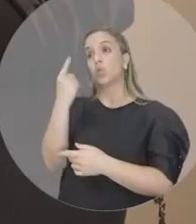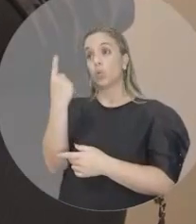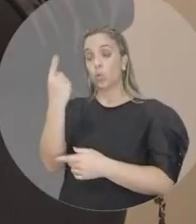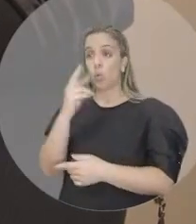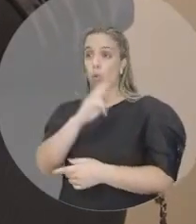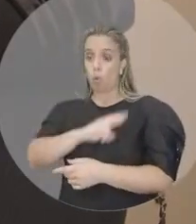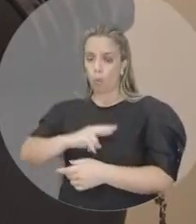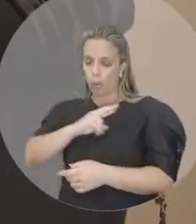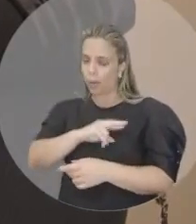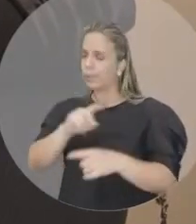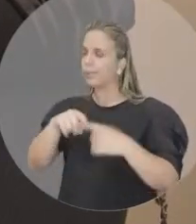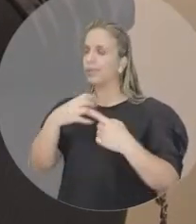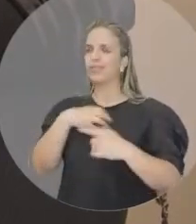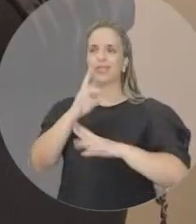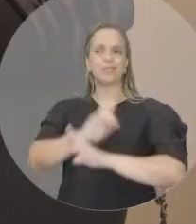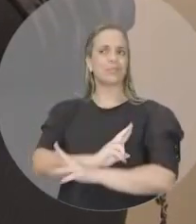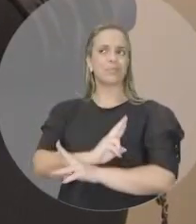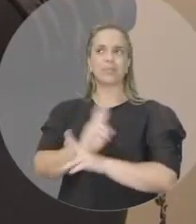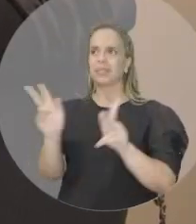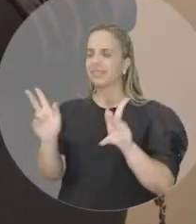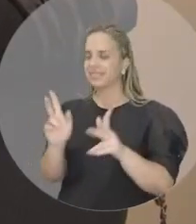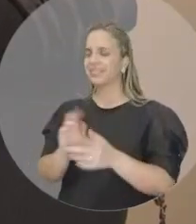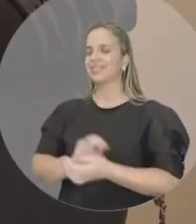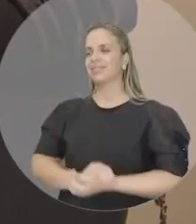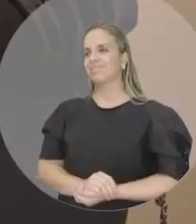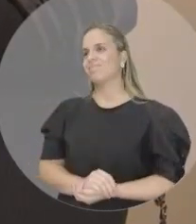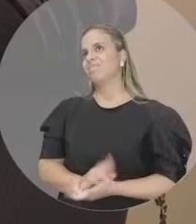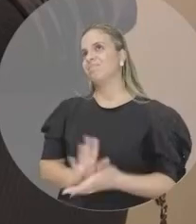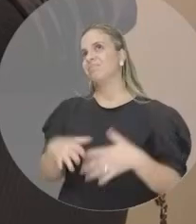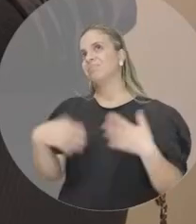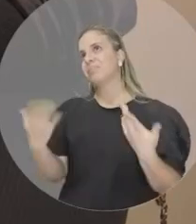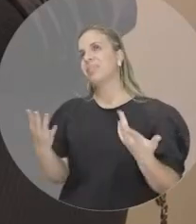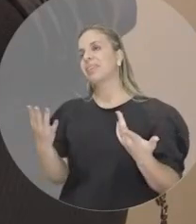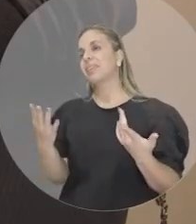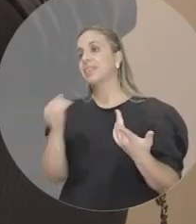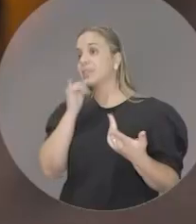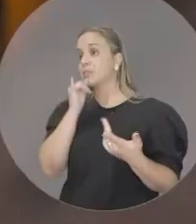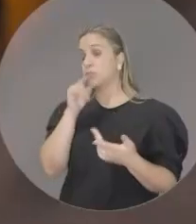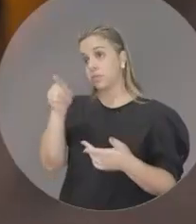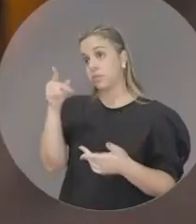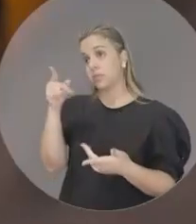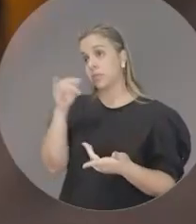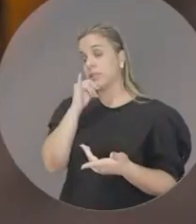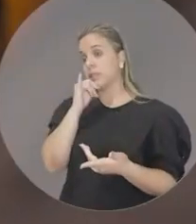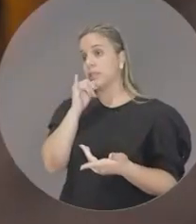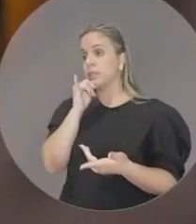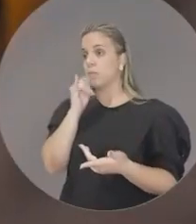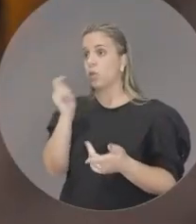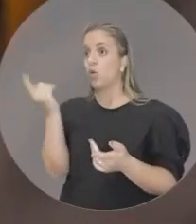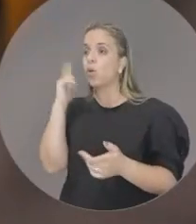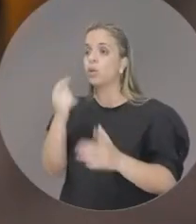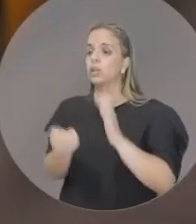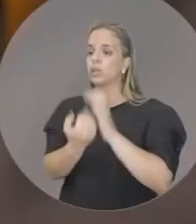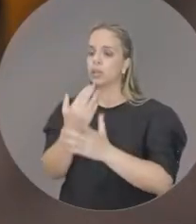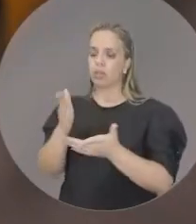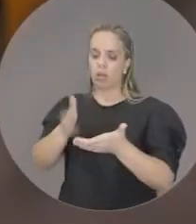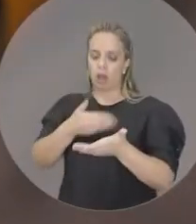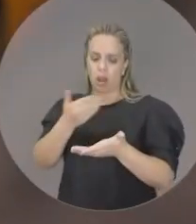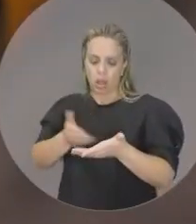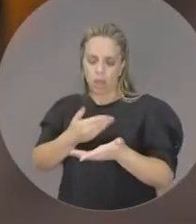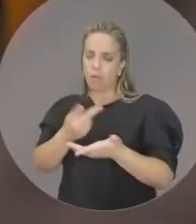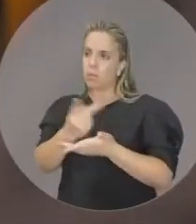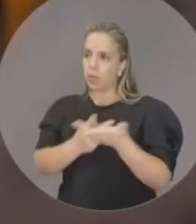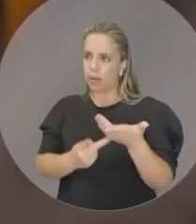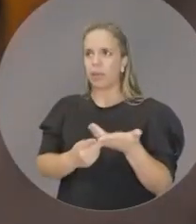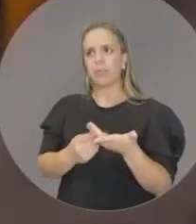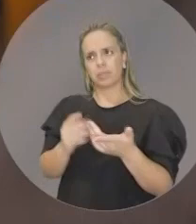é completamente diferente. Então, assim, para você ter um livro de poemas, claro que